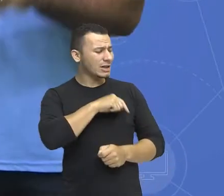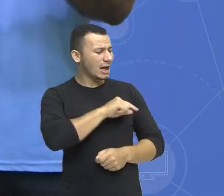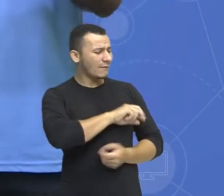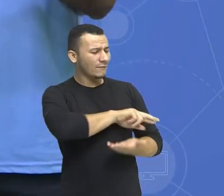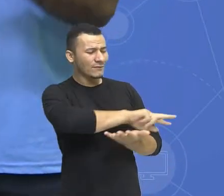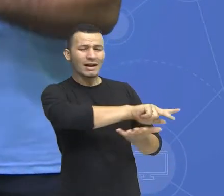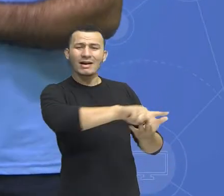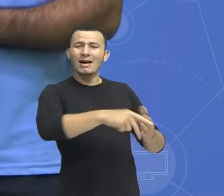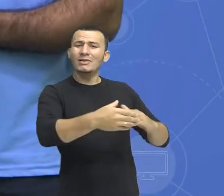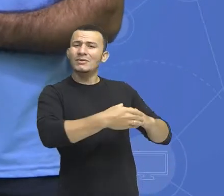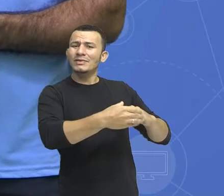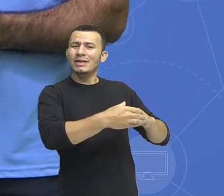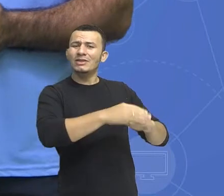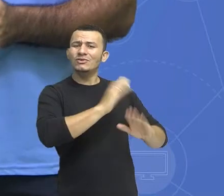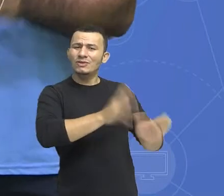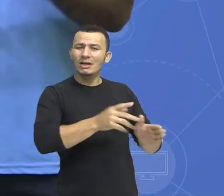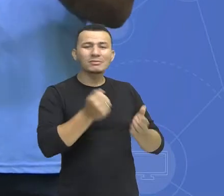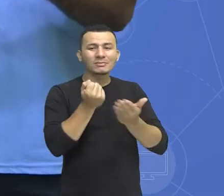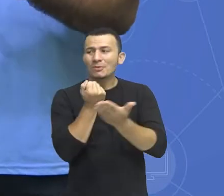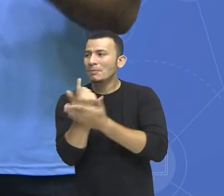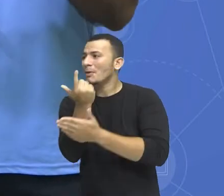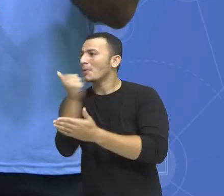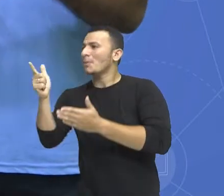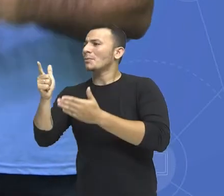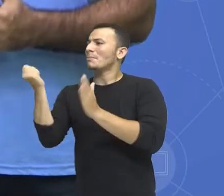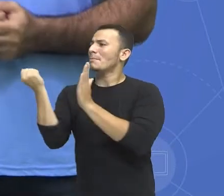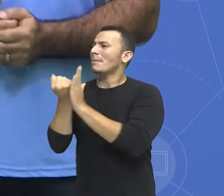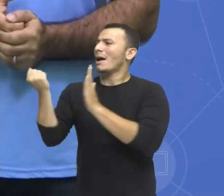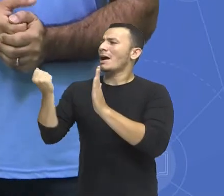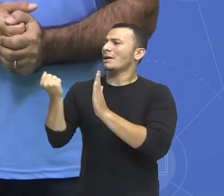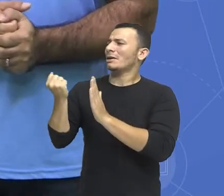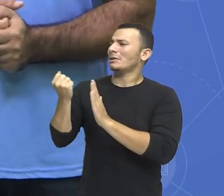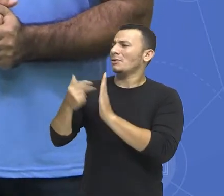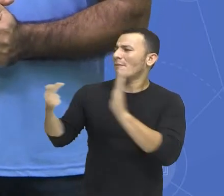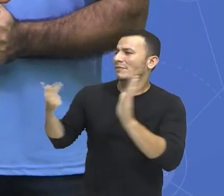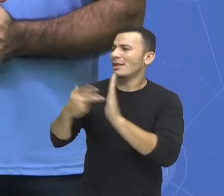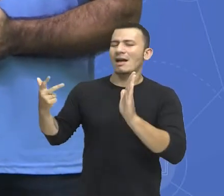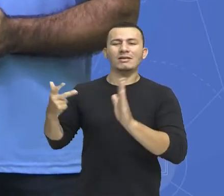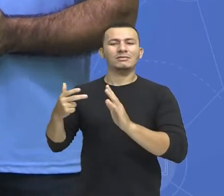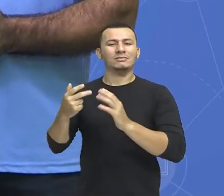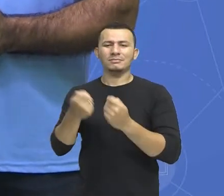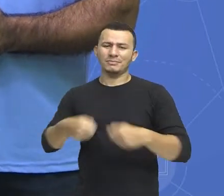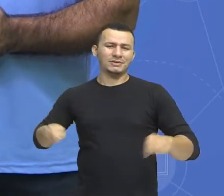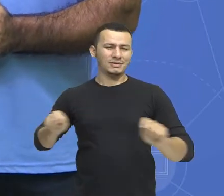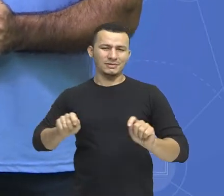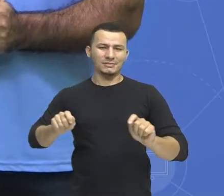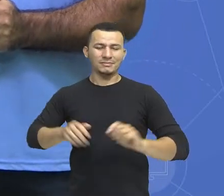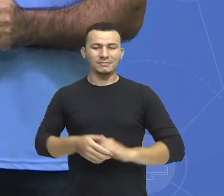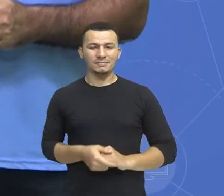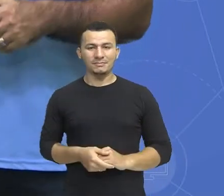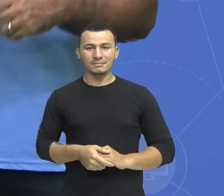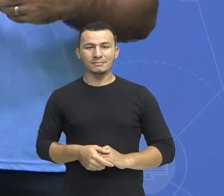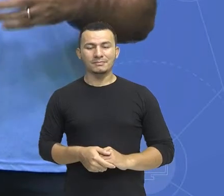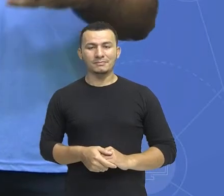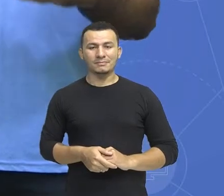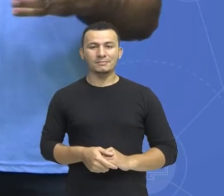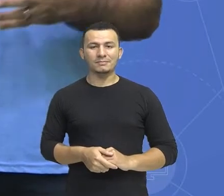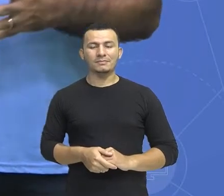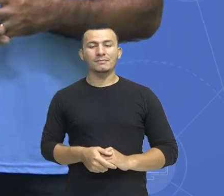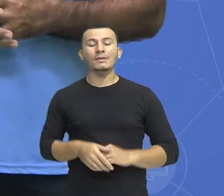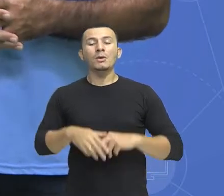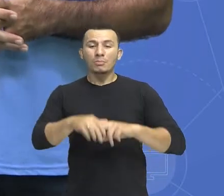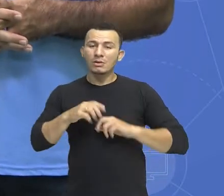bom. Geralmente até os tênis mais velhinhos são os melhores para praticar atividade física. Então vejam, o consumismo ele